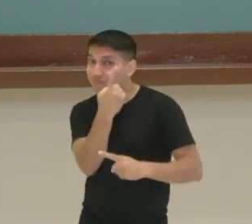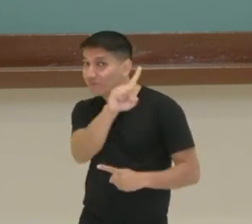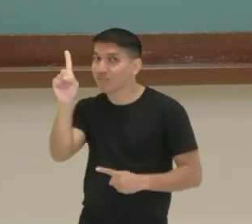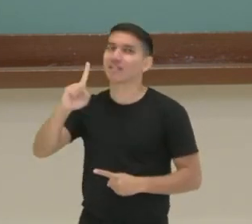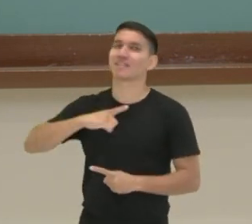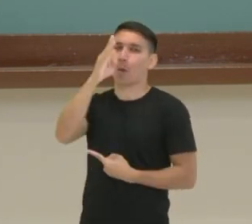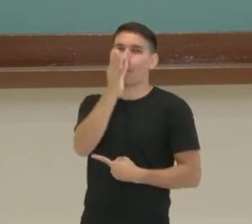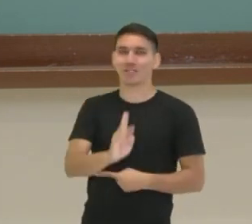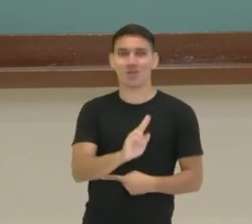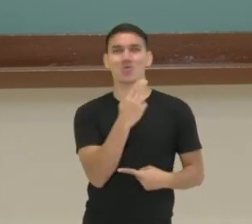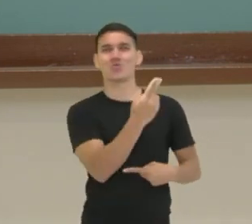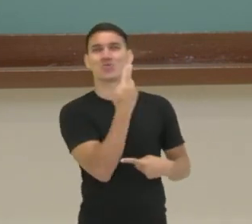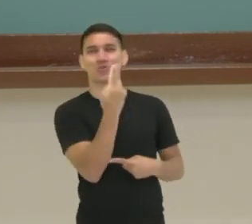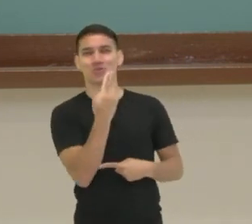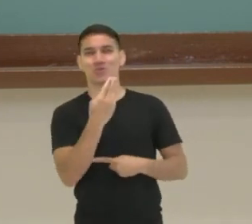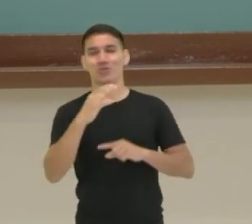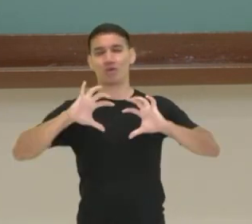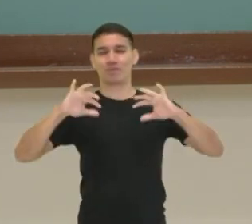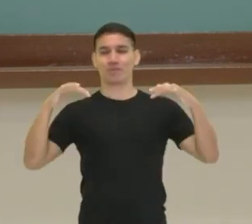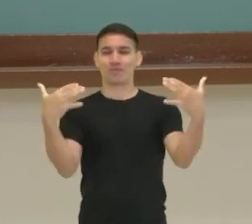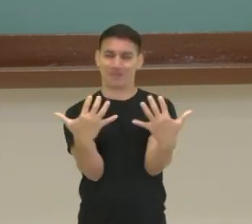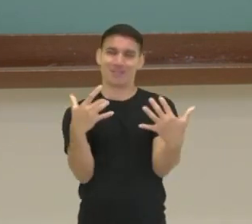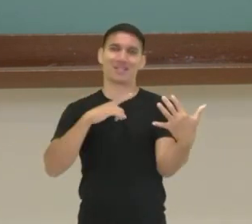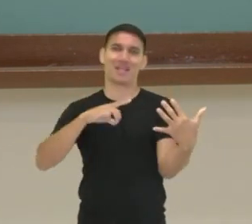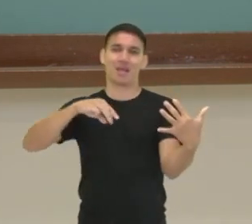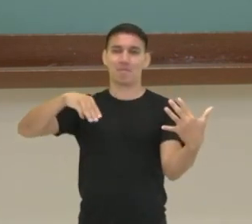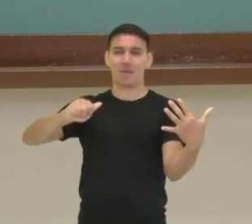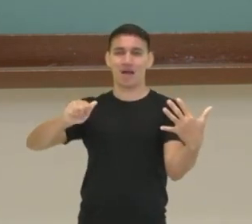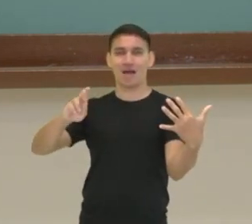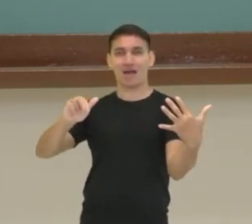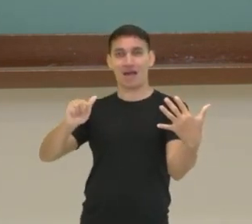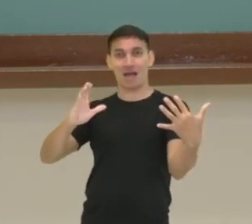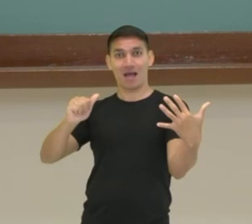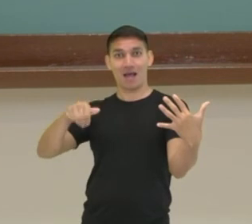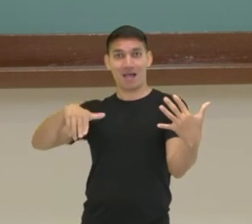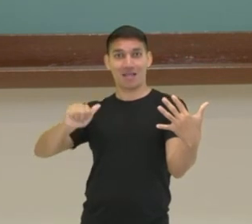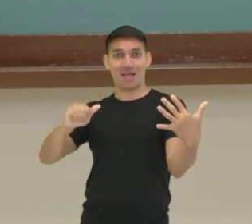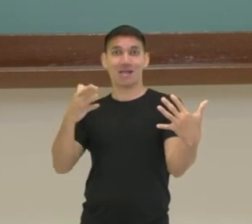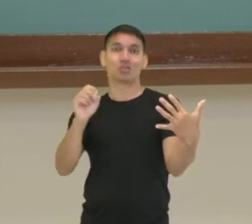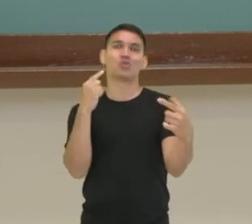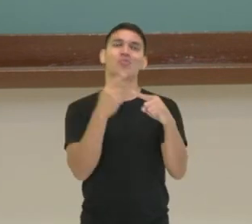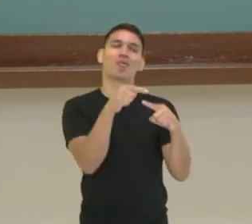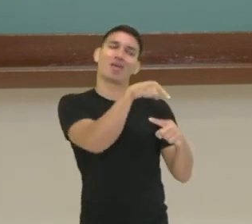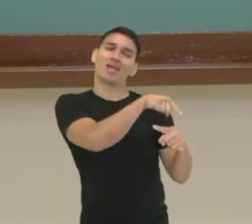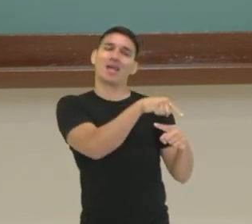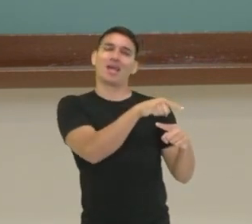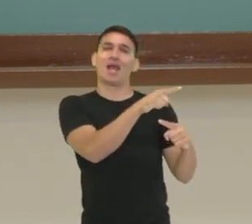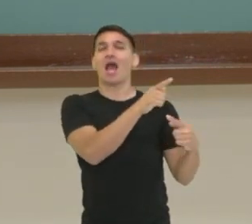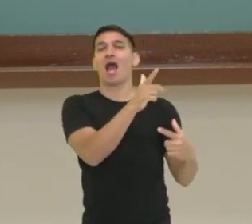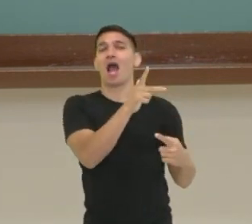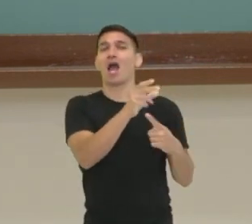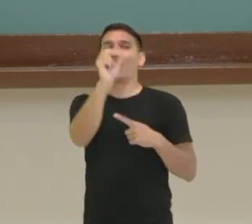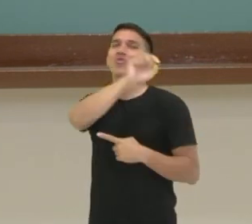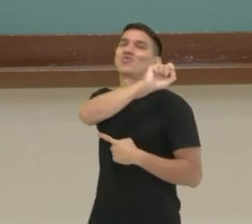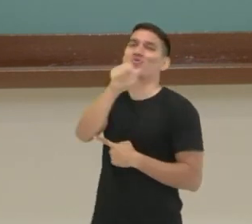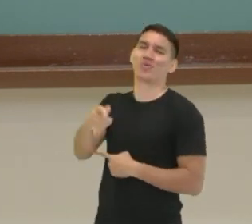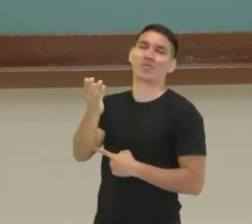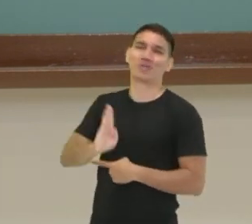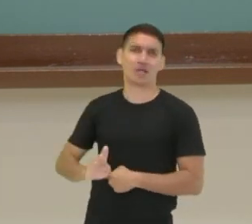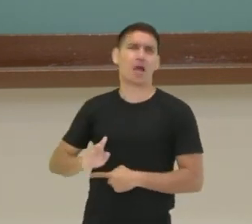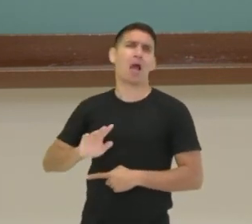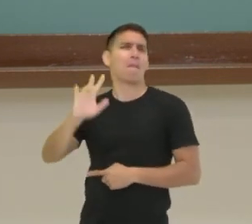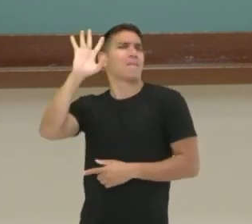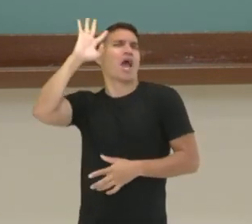no Maracanã, acontece que ficou conhecido como Maracanaço, que foi o quê? O Uruguai ganhou da gente. Então seria uma festa bonita, o Brasil ganhando